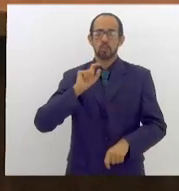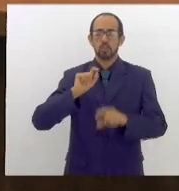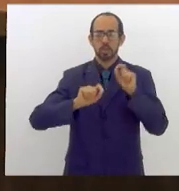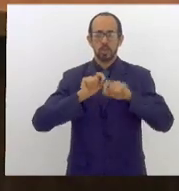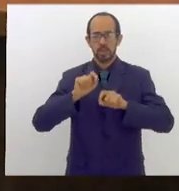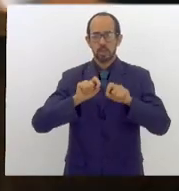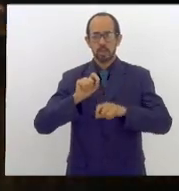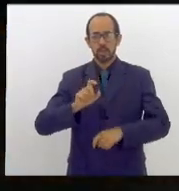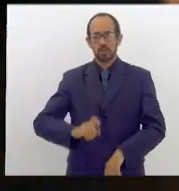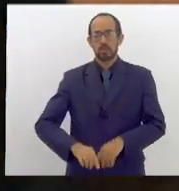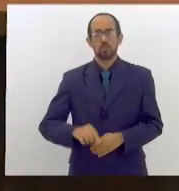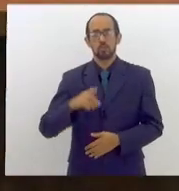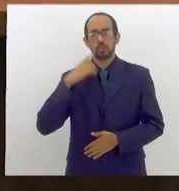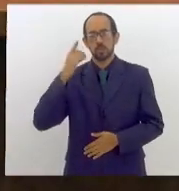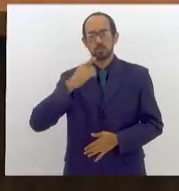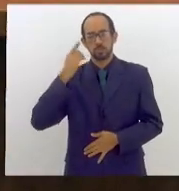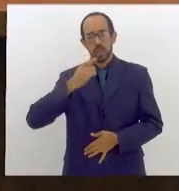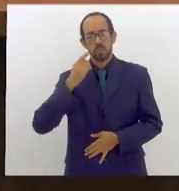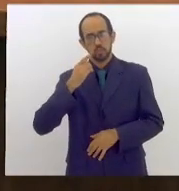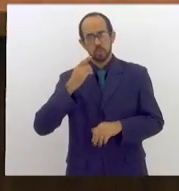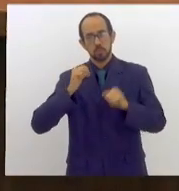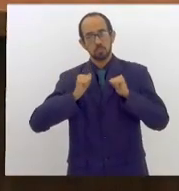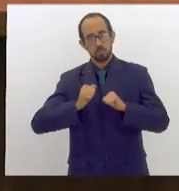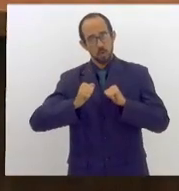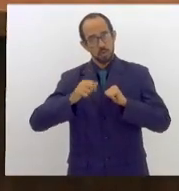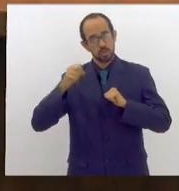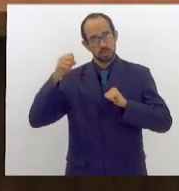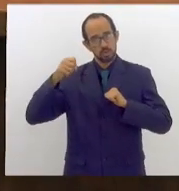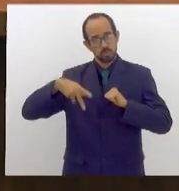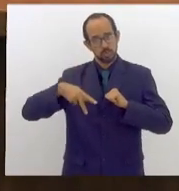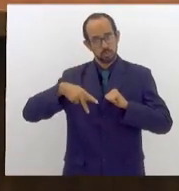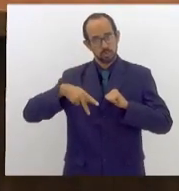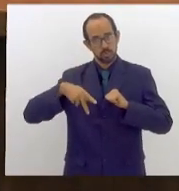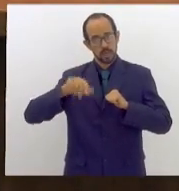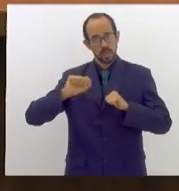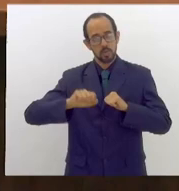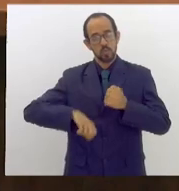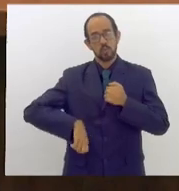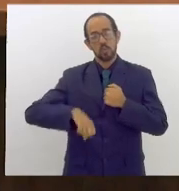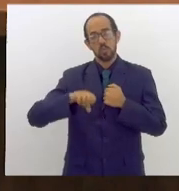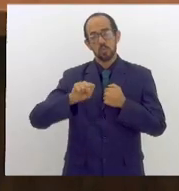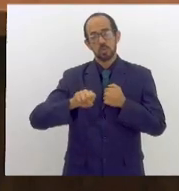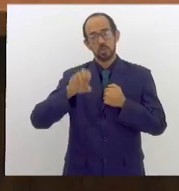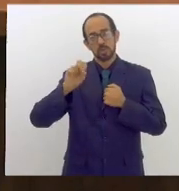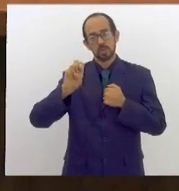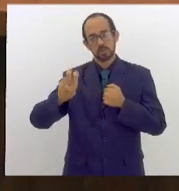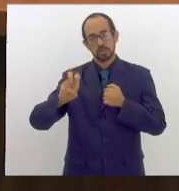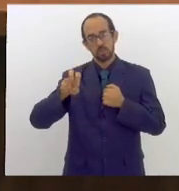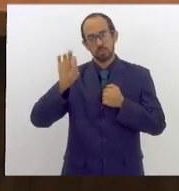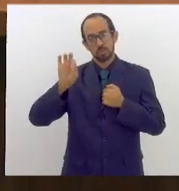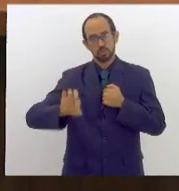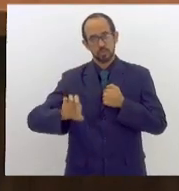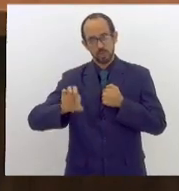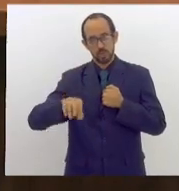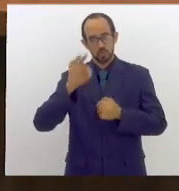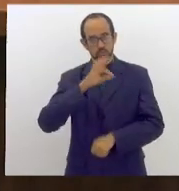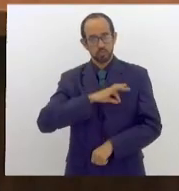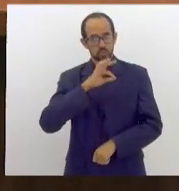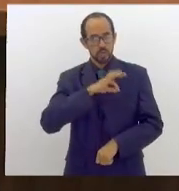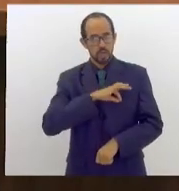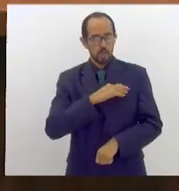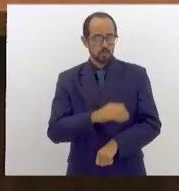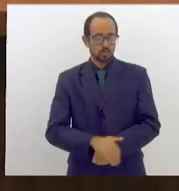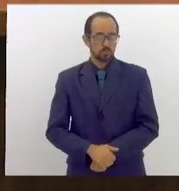vai poder se aposentar com 85 por cento do salário